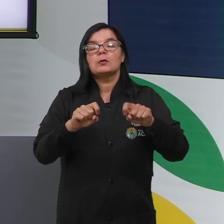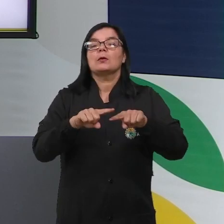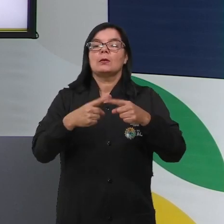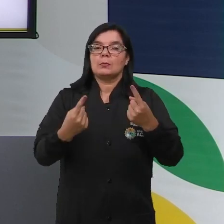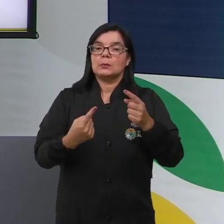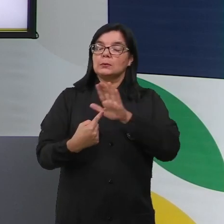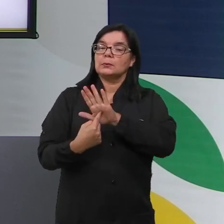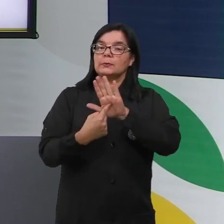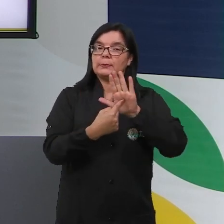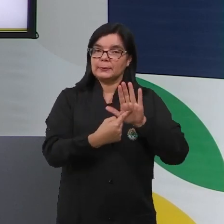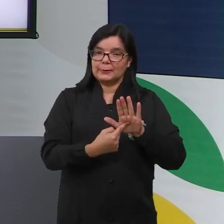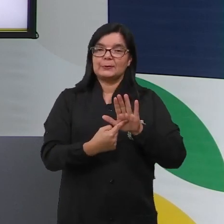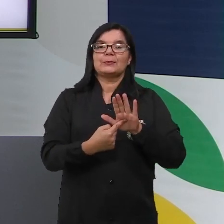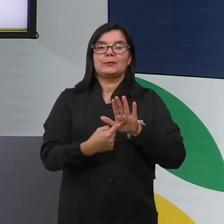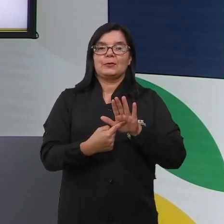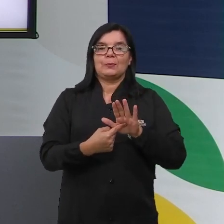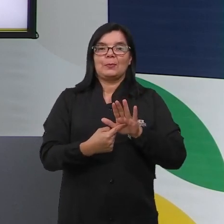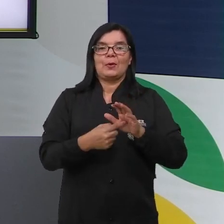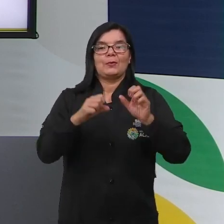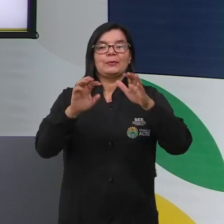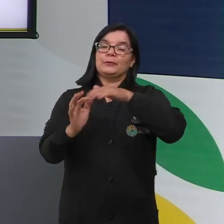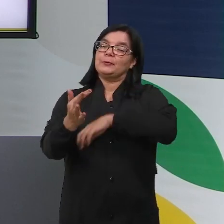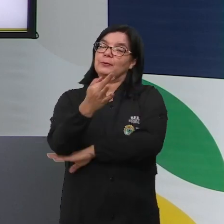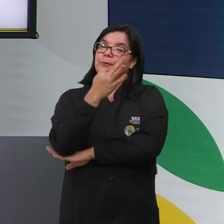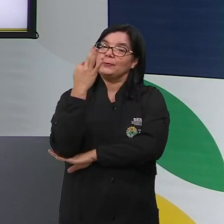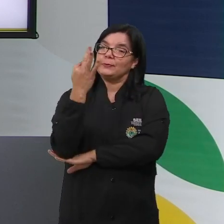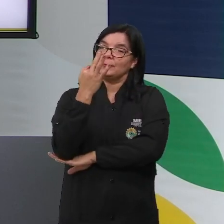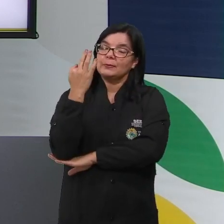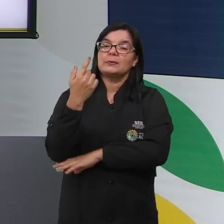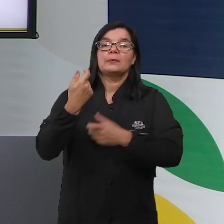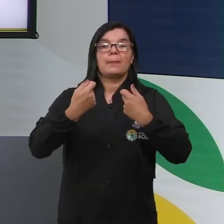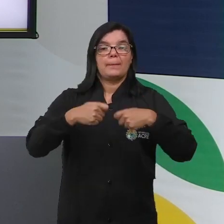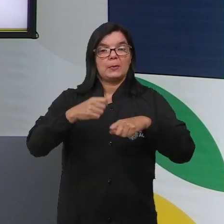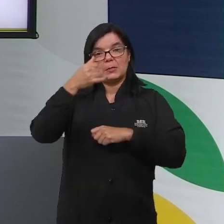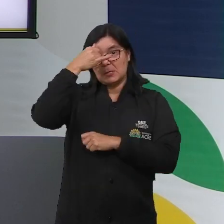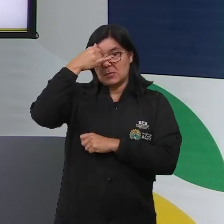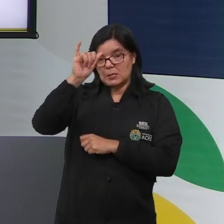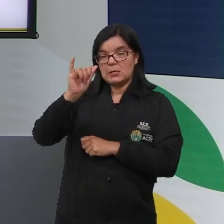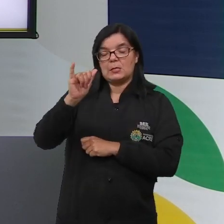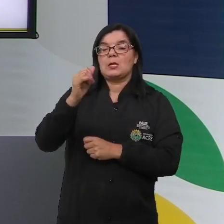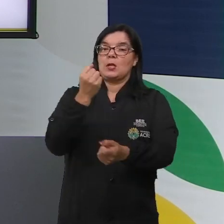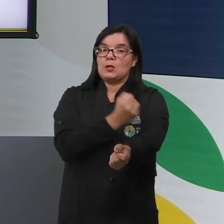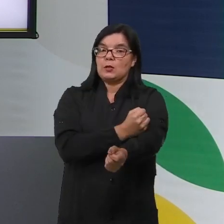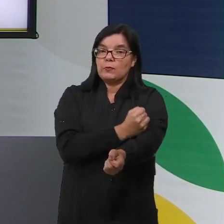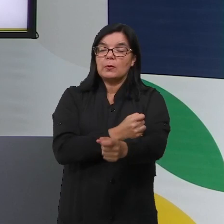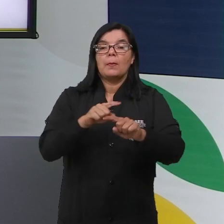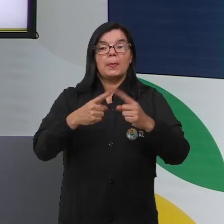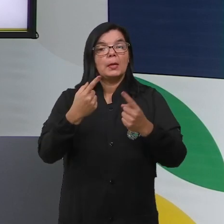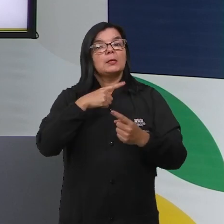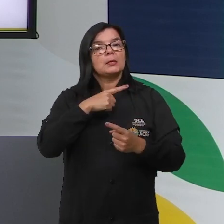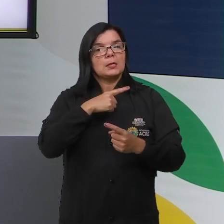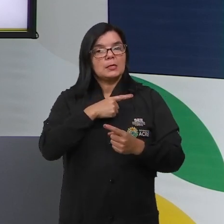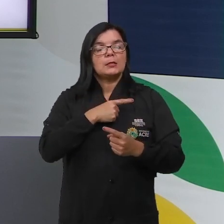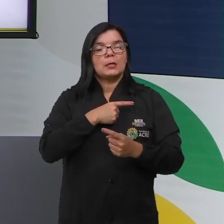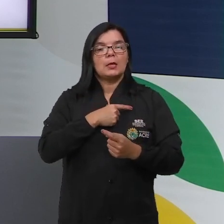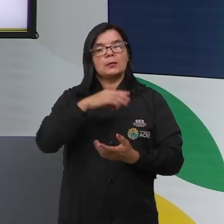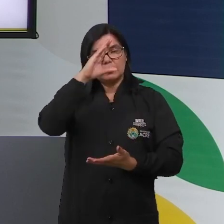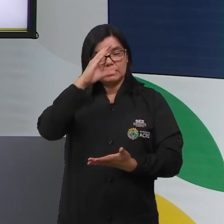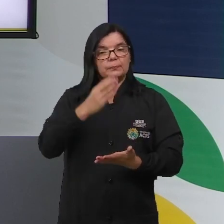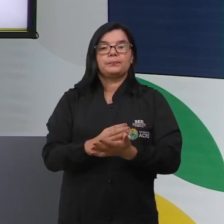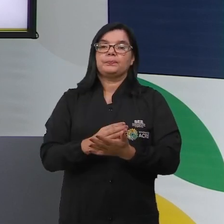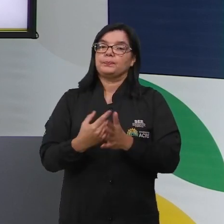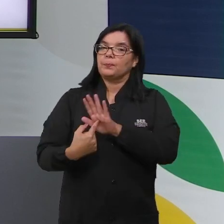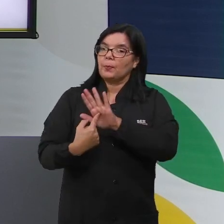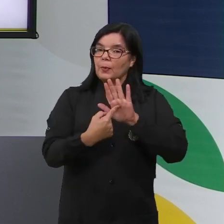uma apresentação formal. Então, você deve evitar esses vícios para que você tenha maior credibilidade na